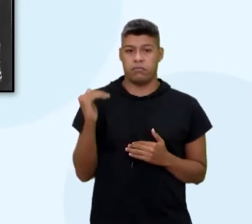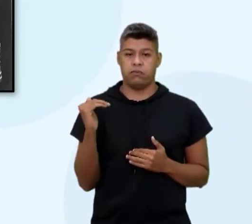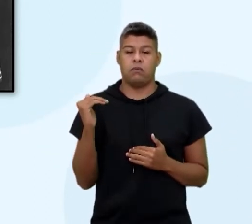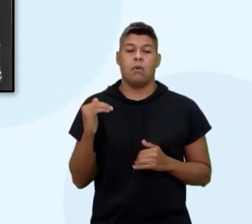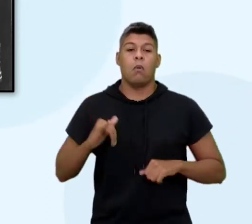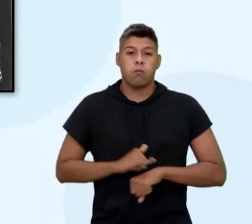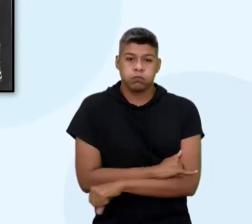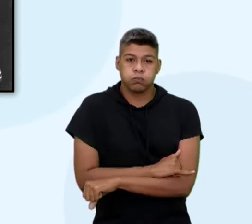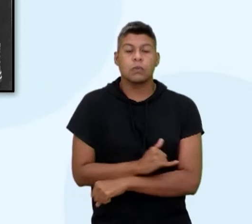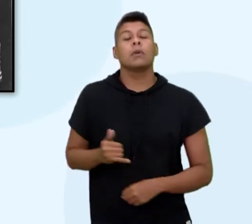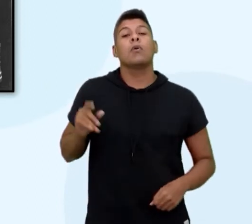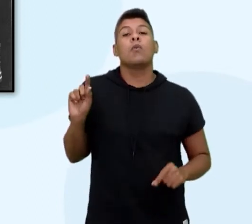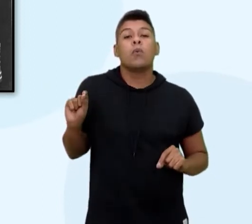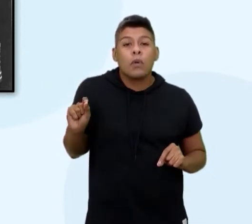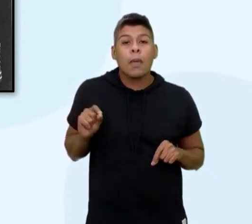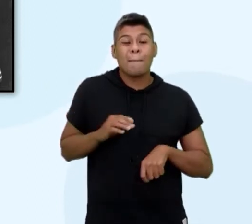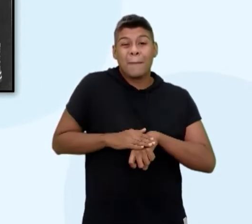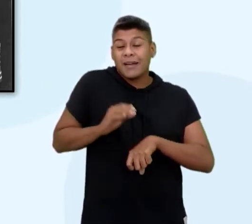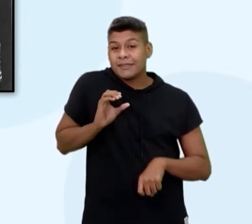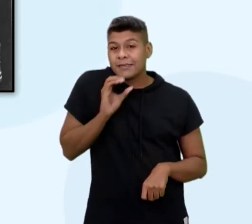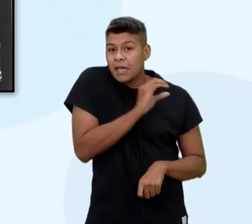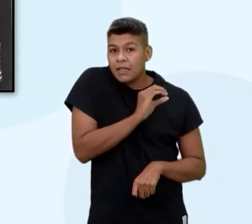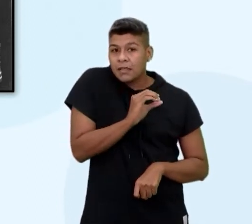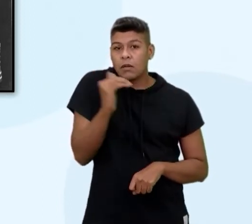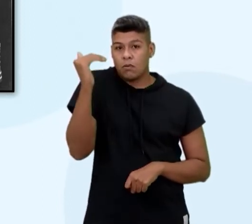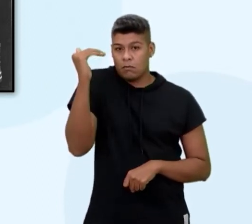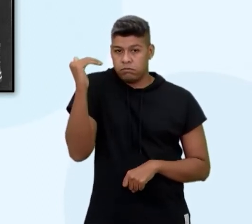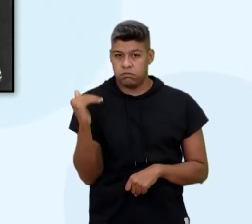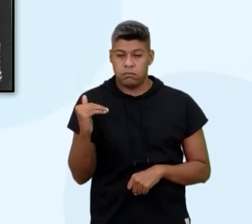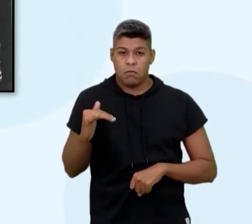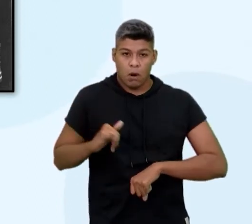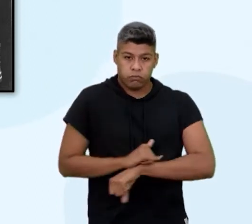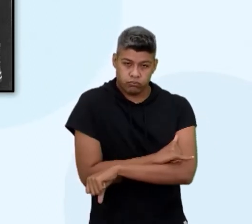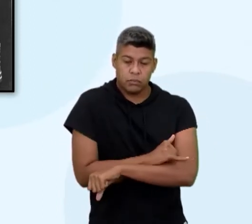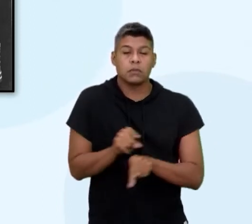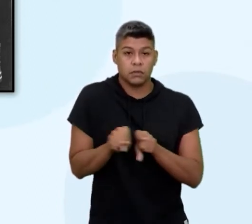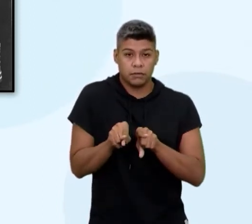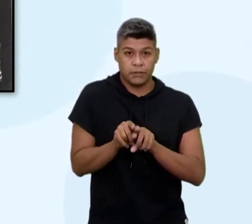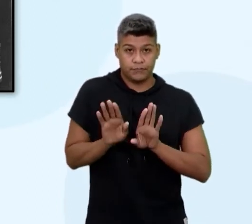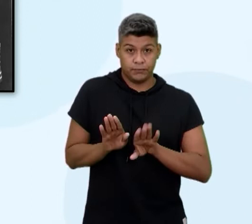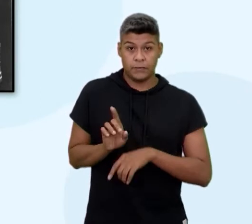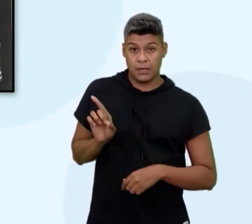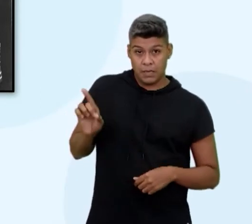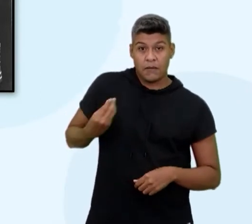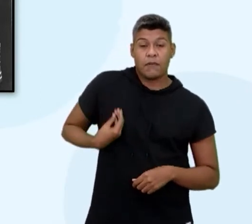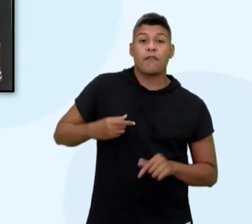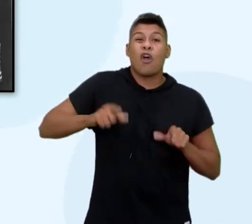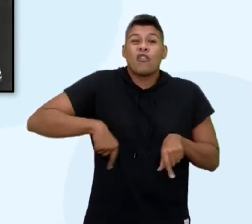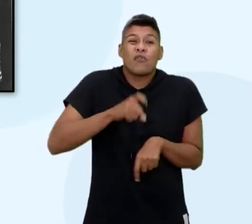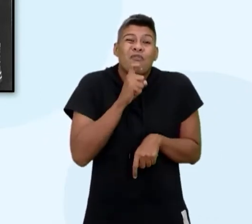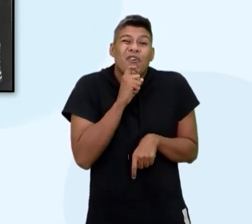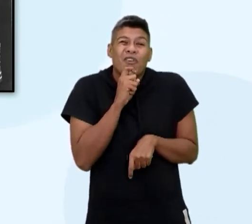robusto, conservando mais calor. Então eles são baixinhos e mais fortes. Os Inuites vivem no Ártico